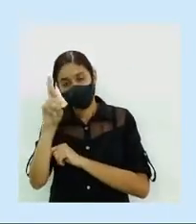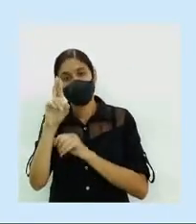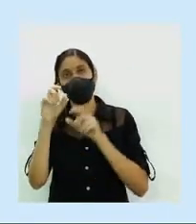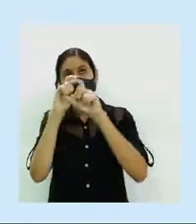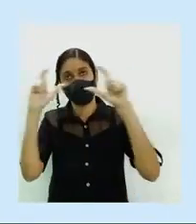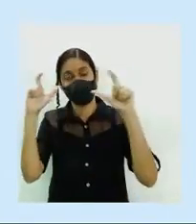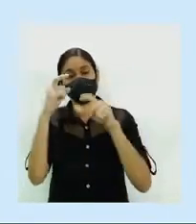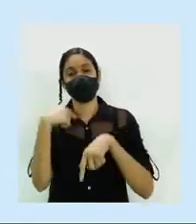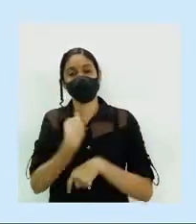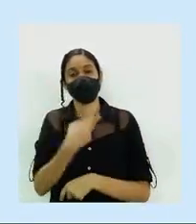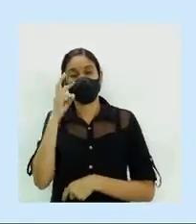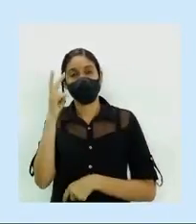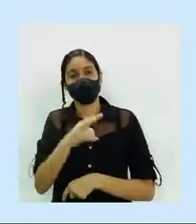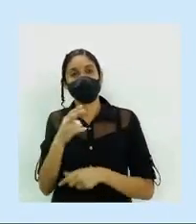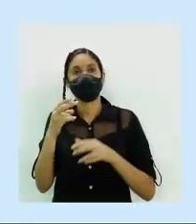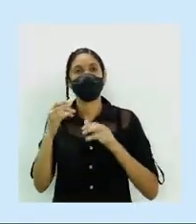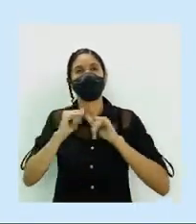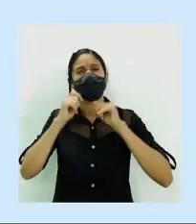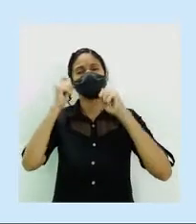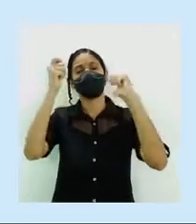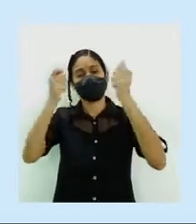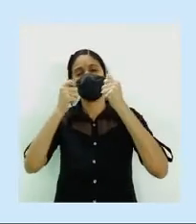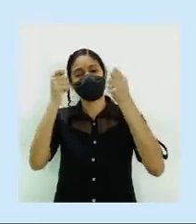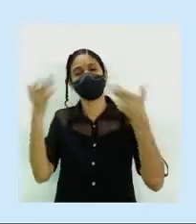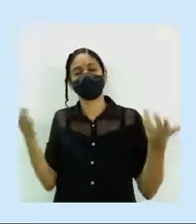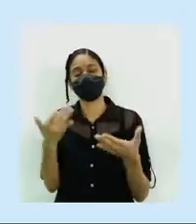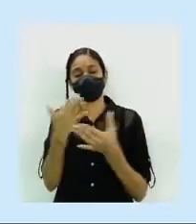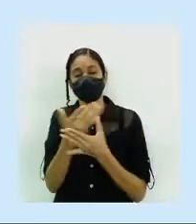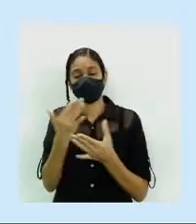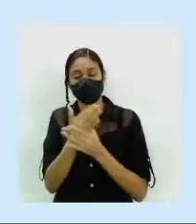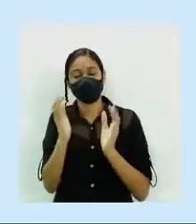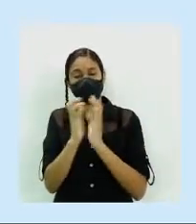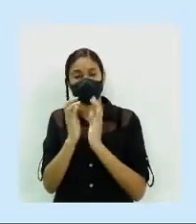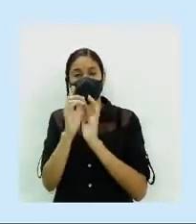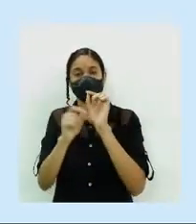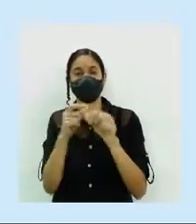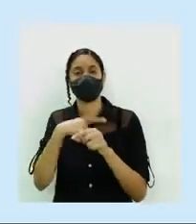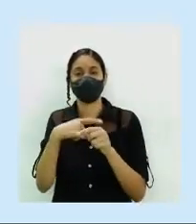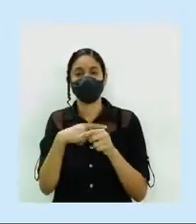protesto. No caso agora da pandemia, a gente tem pela cidade de Recife